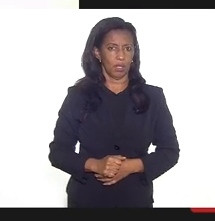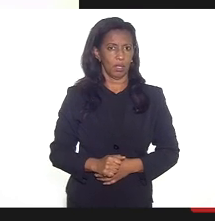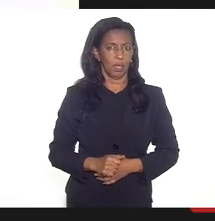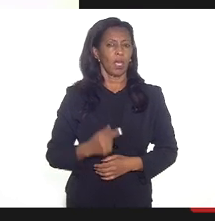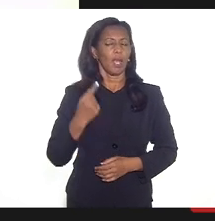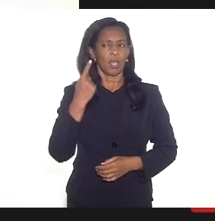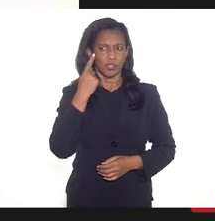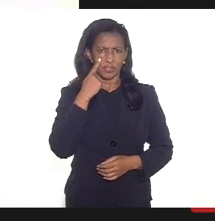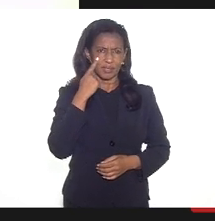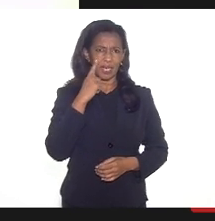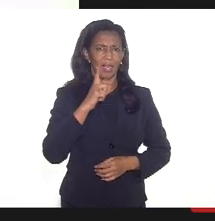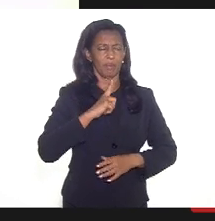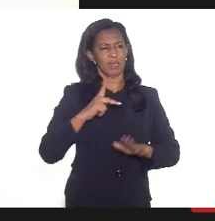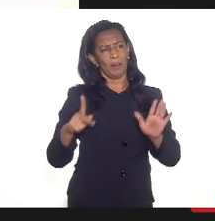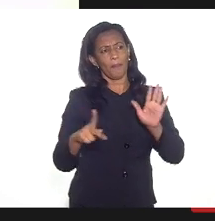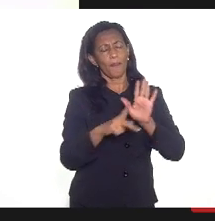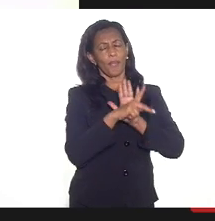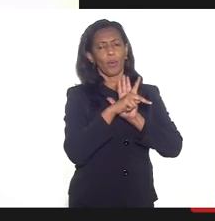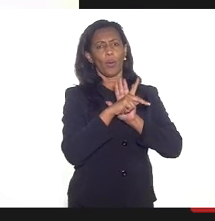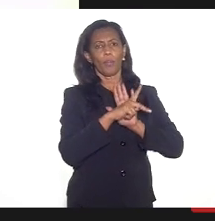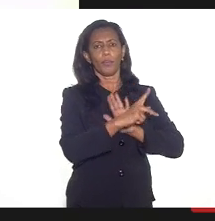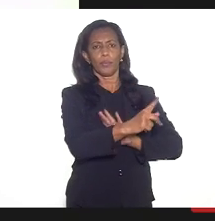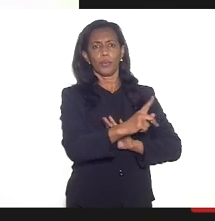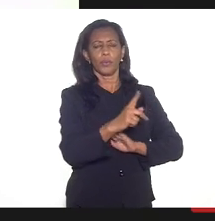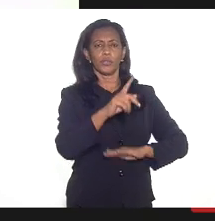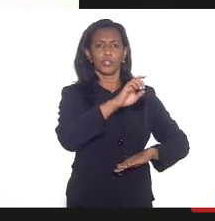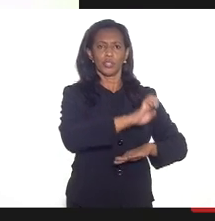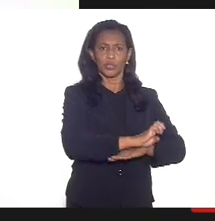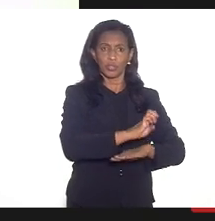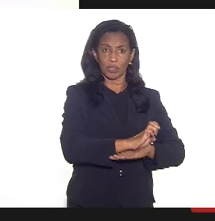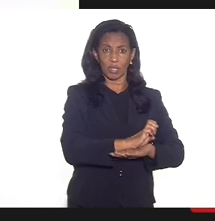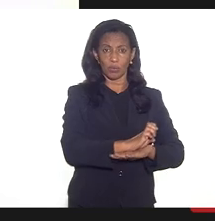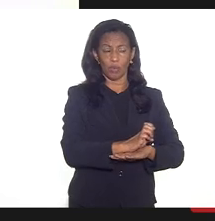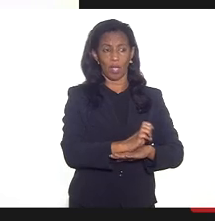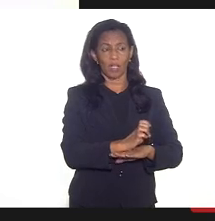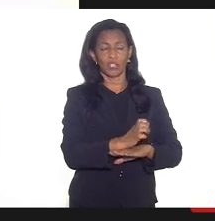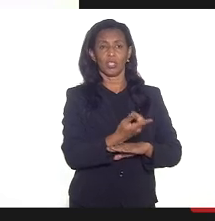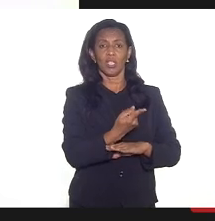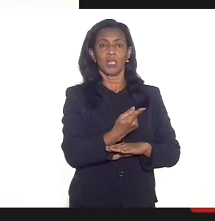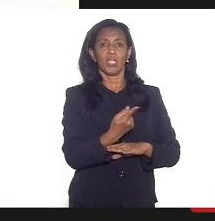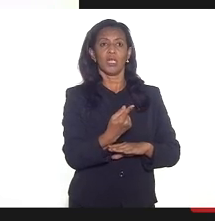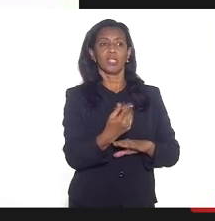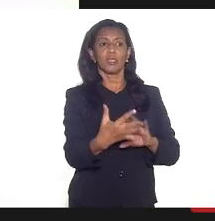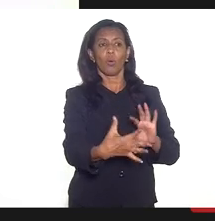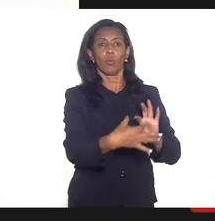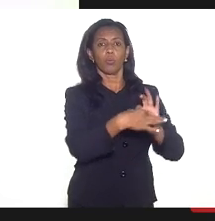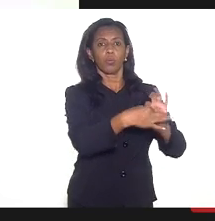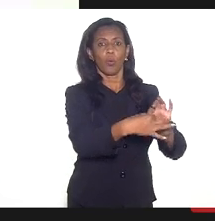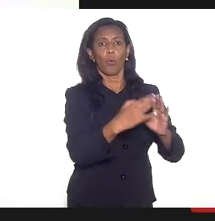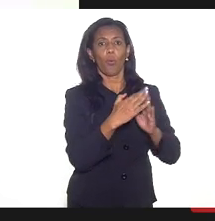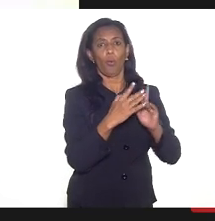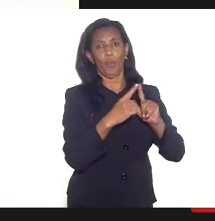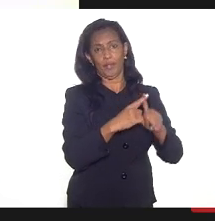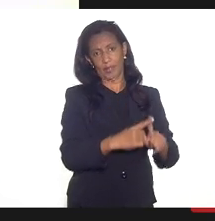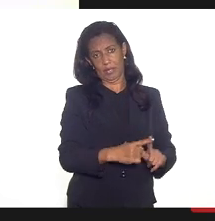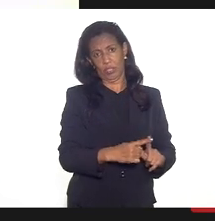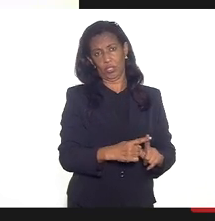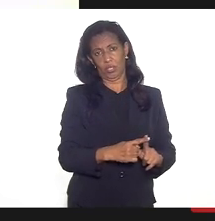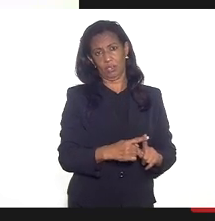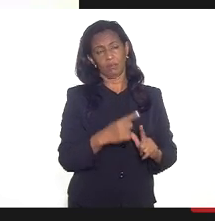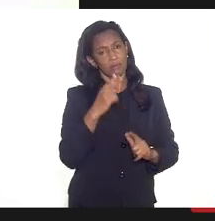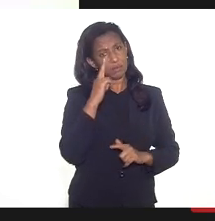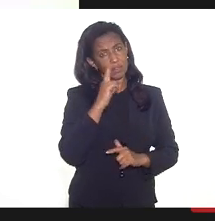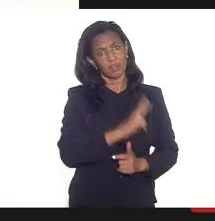próprios municipais e próprios estaduais que são doados para igrejas. Então, que isso seja revisto.